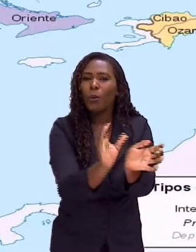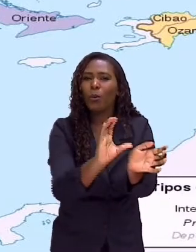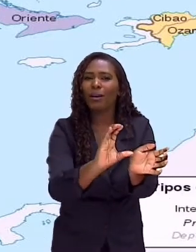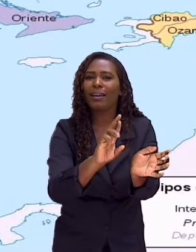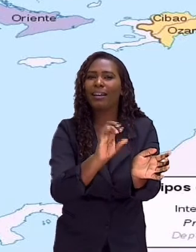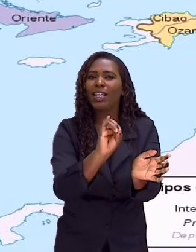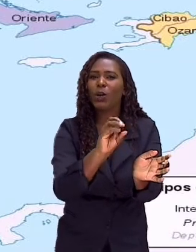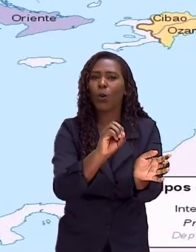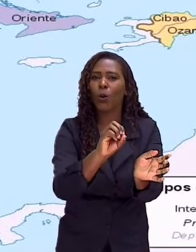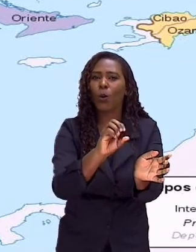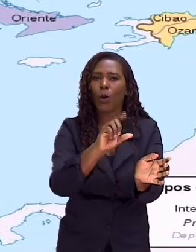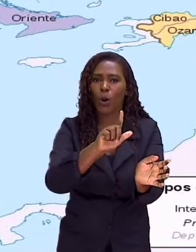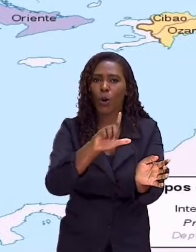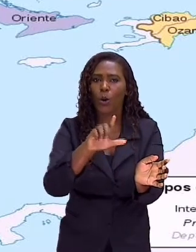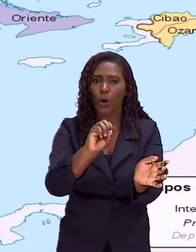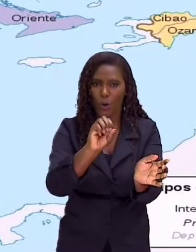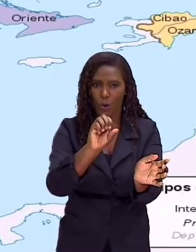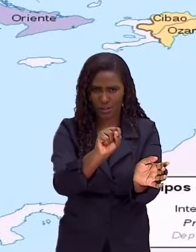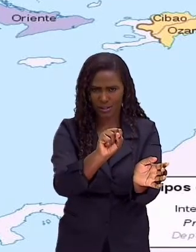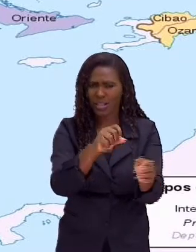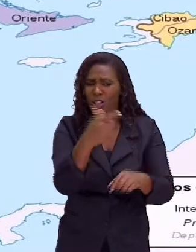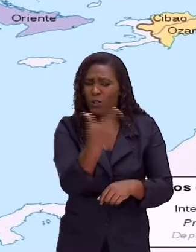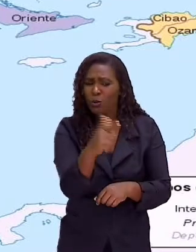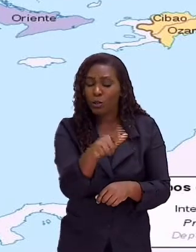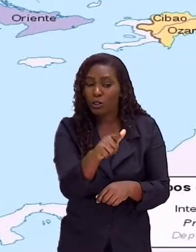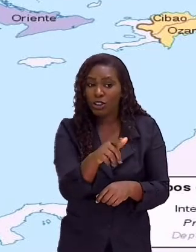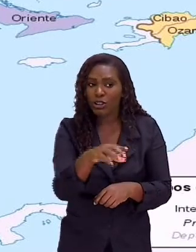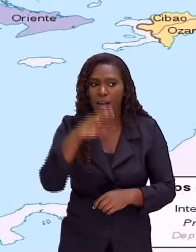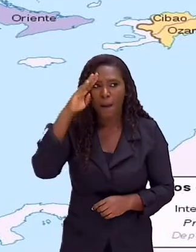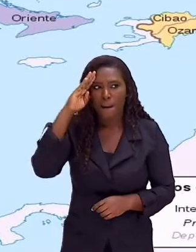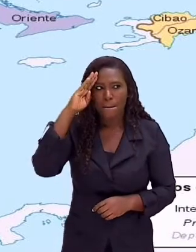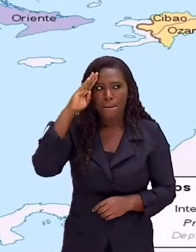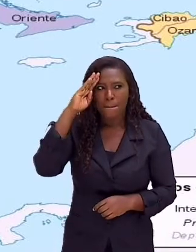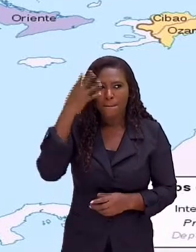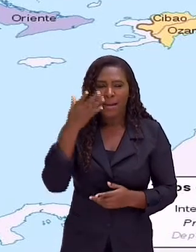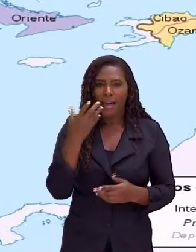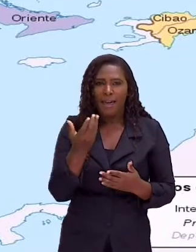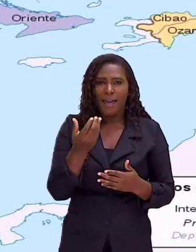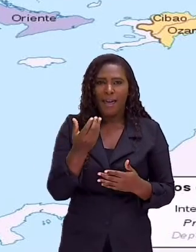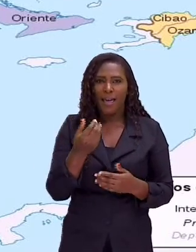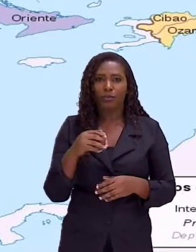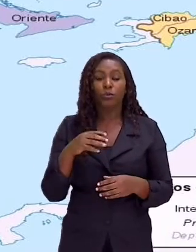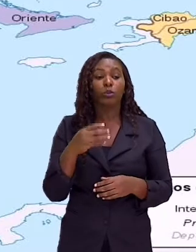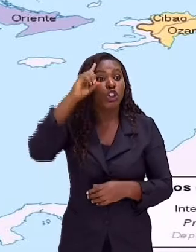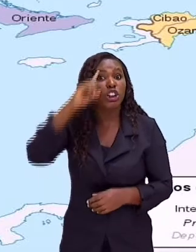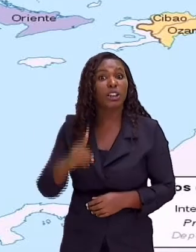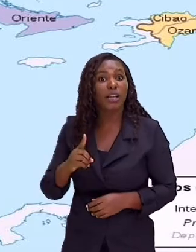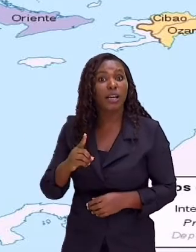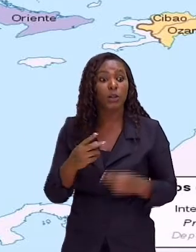os guachupinos. Os indígenas e mestiços correspondiam